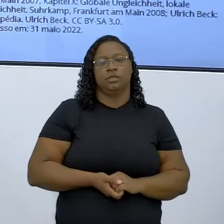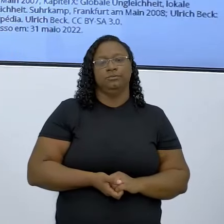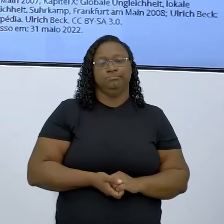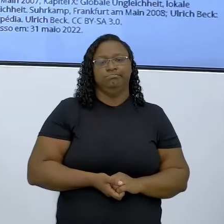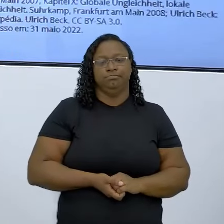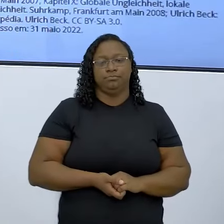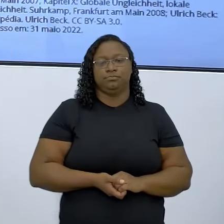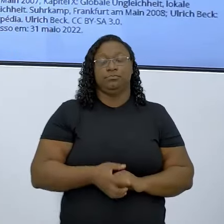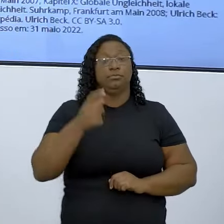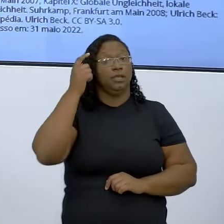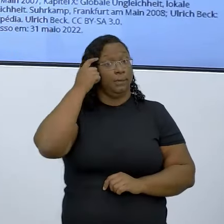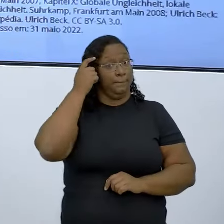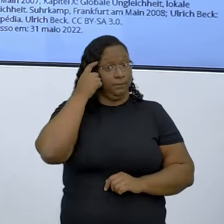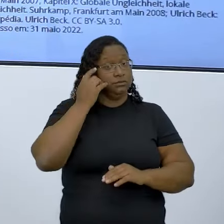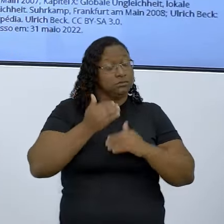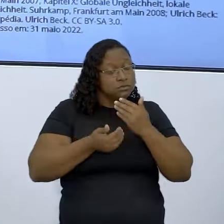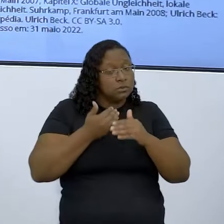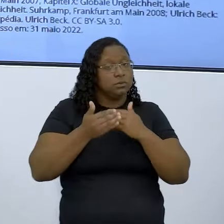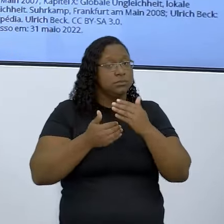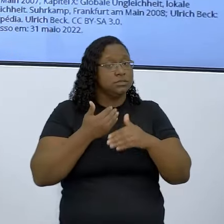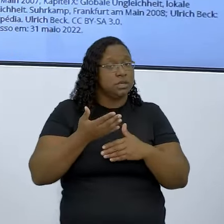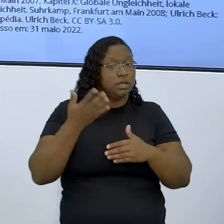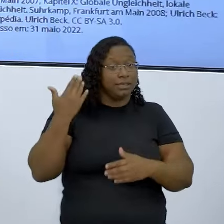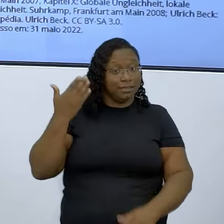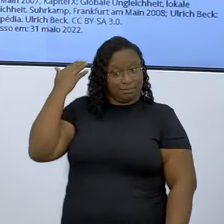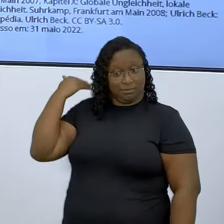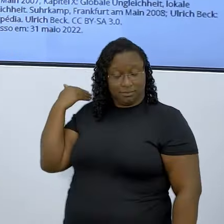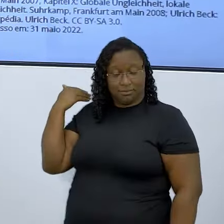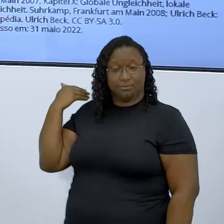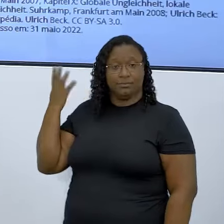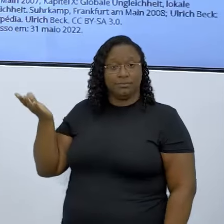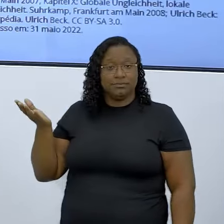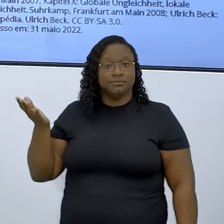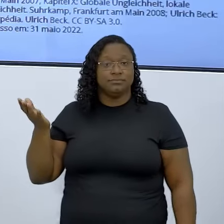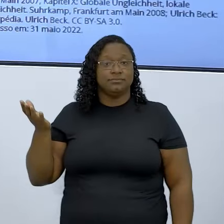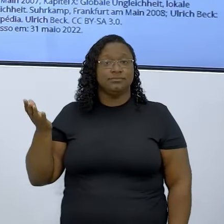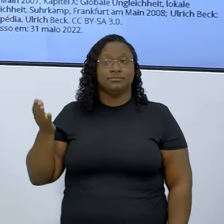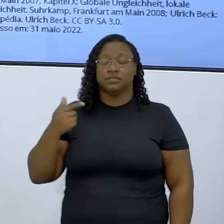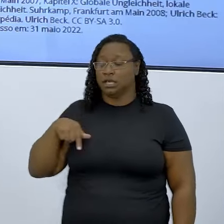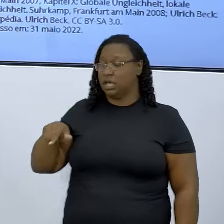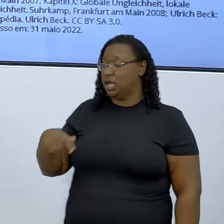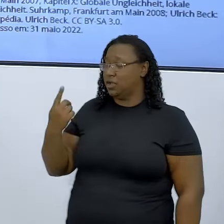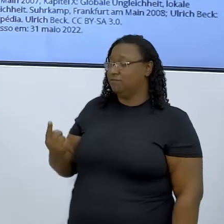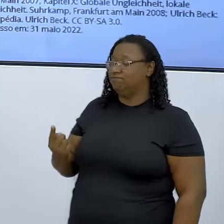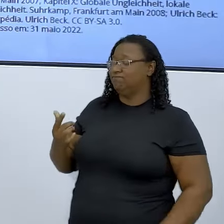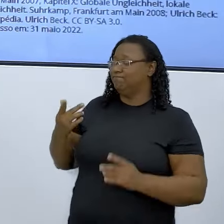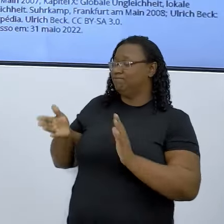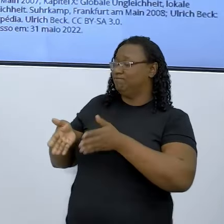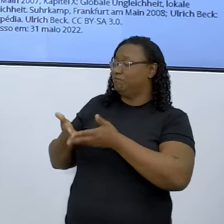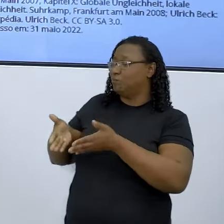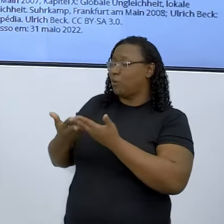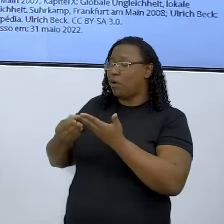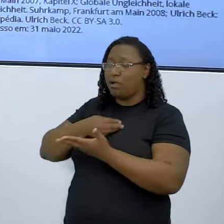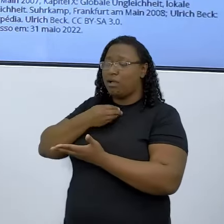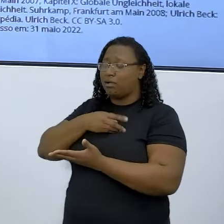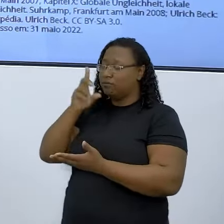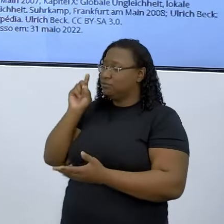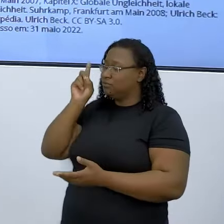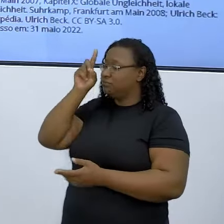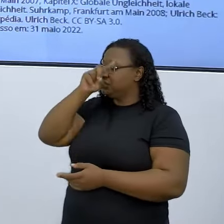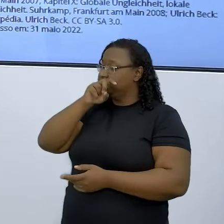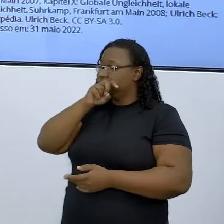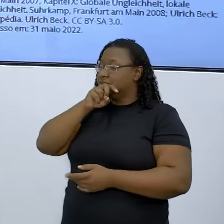a gente tem que começar a pensar que antes a gente coloca essa questão de que, tipo, mano, você é pobre porque a vida é difícil, mas o que a gente tem que pensar é